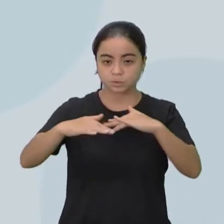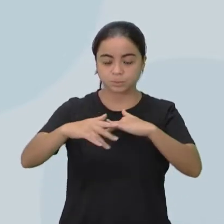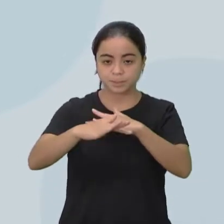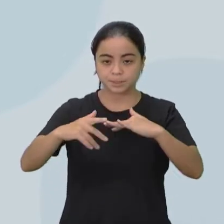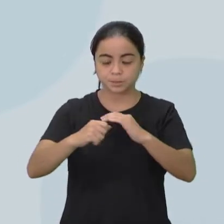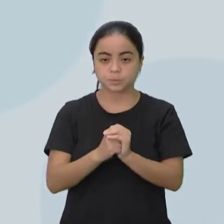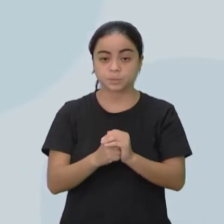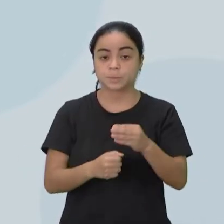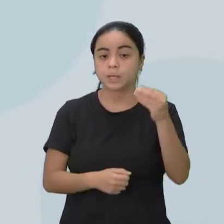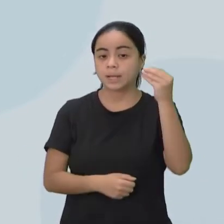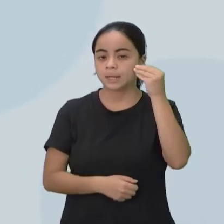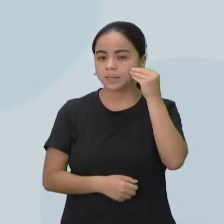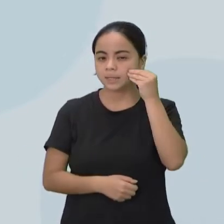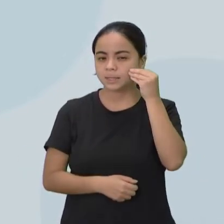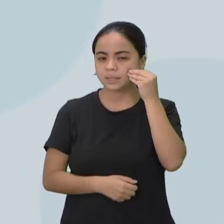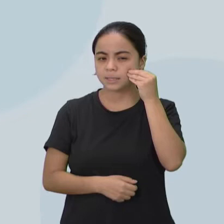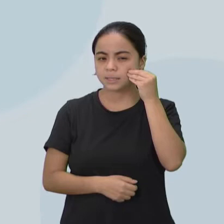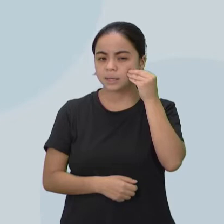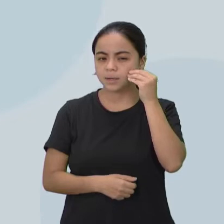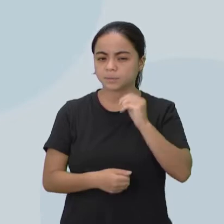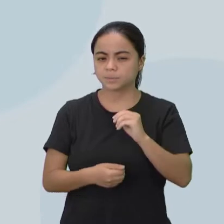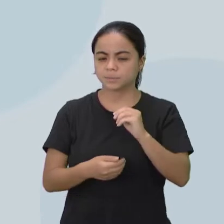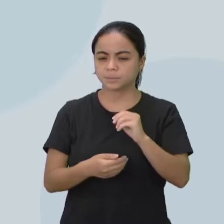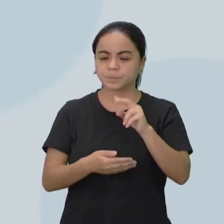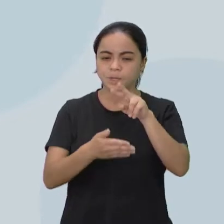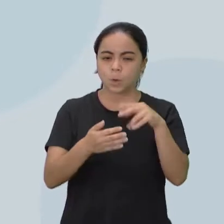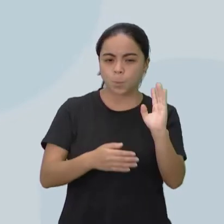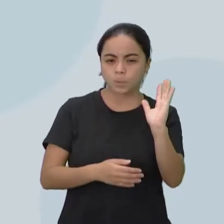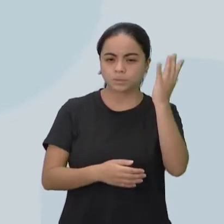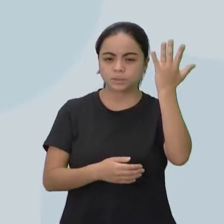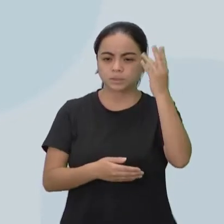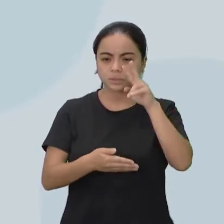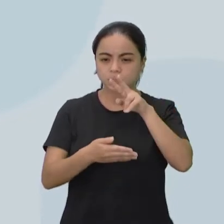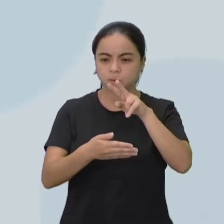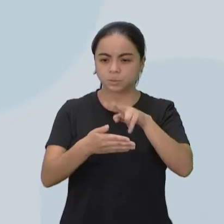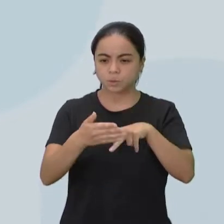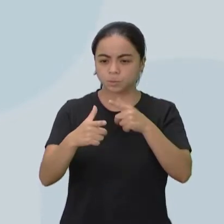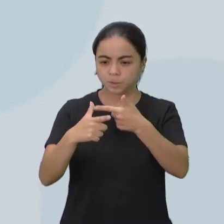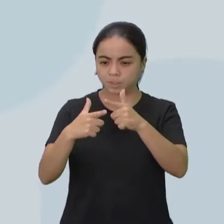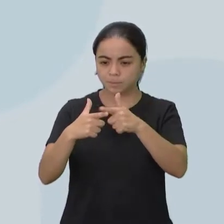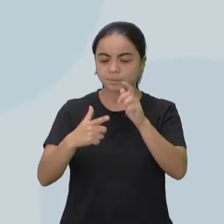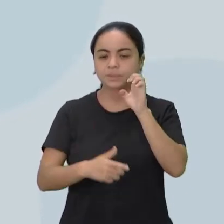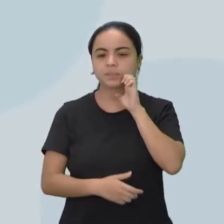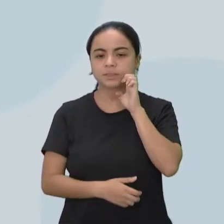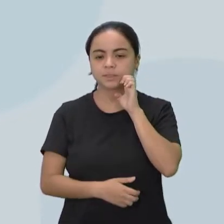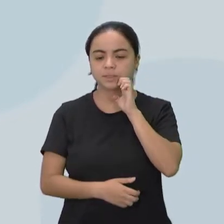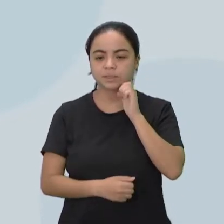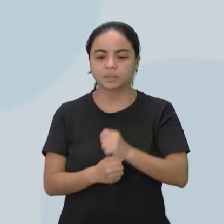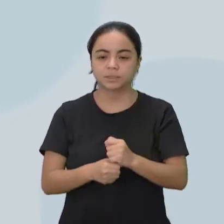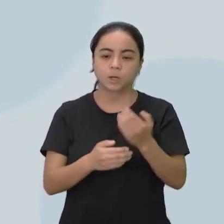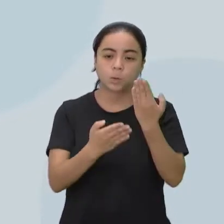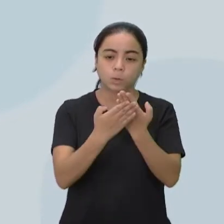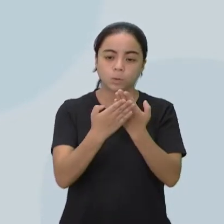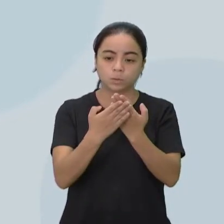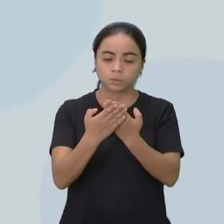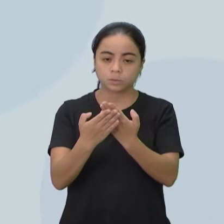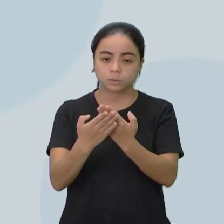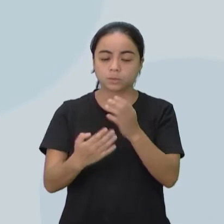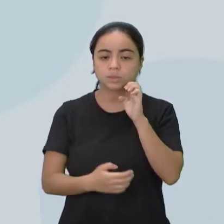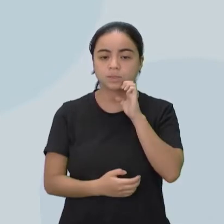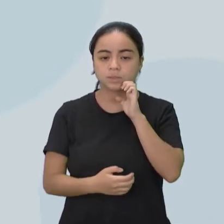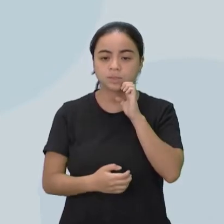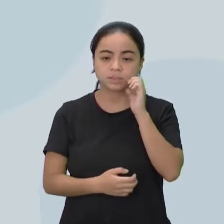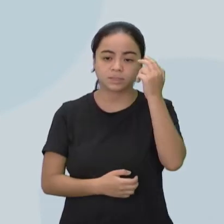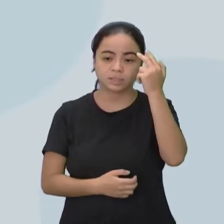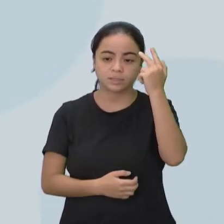vai tentar ver uma situação, um problema de ciências, né? No estudo de ciências